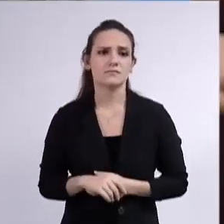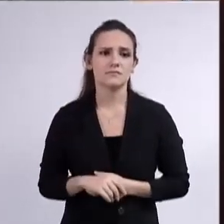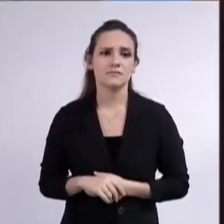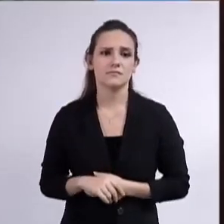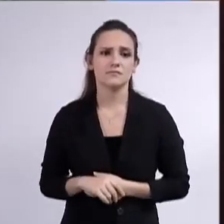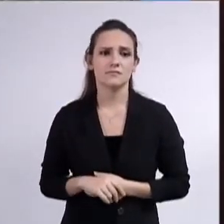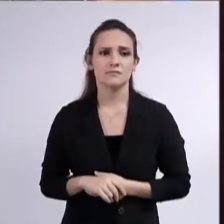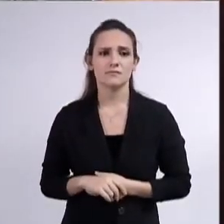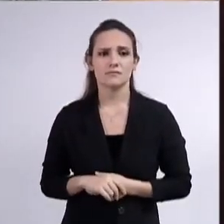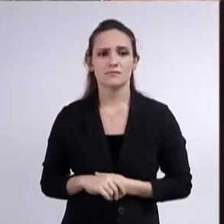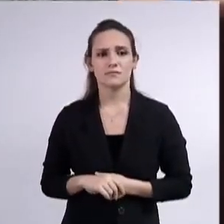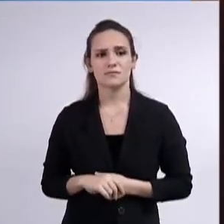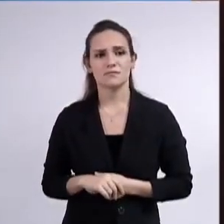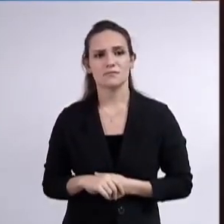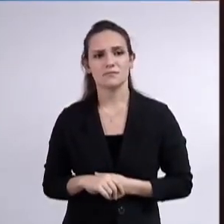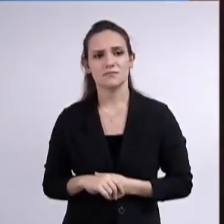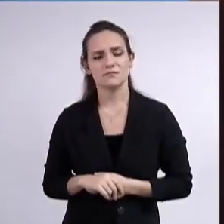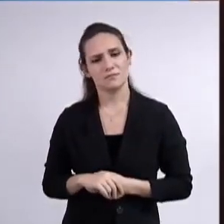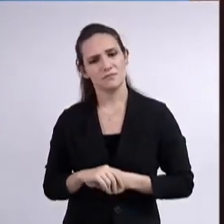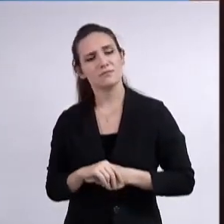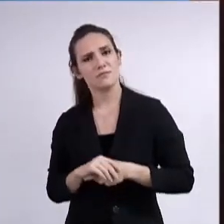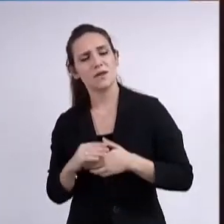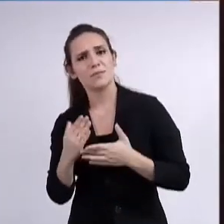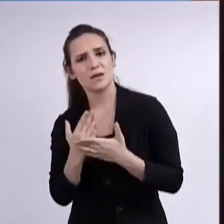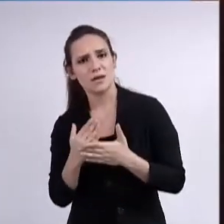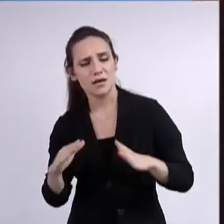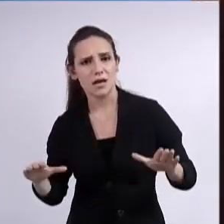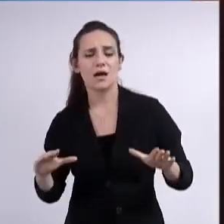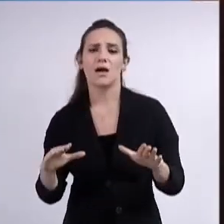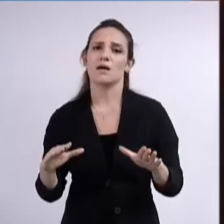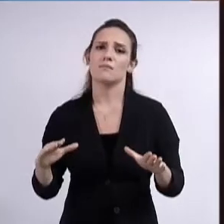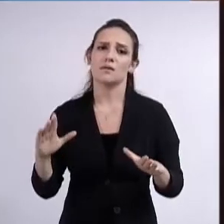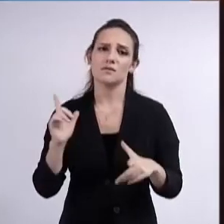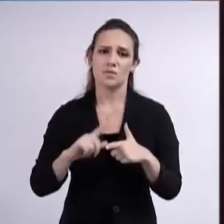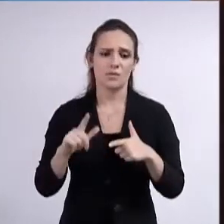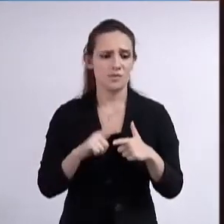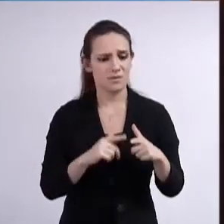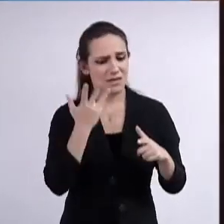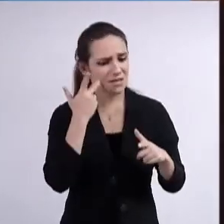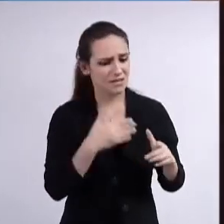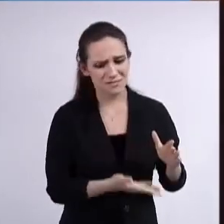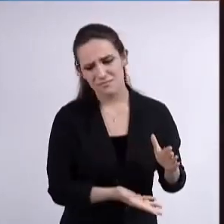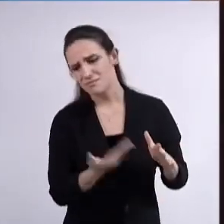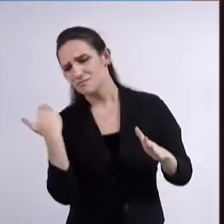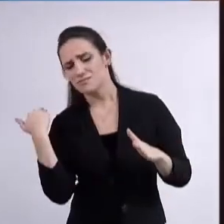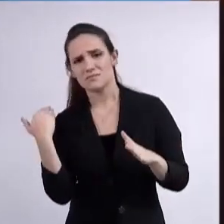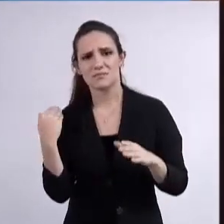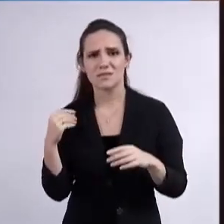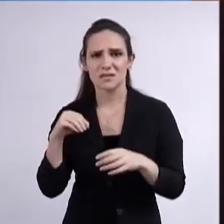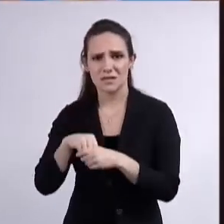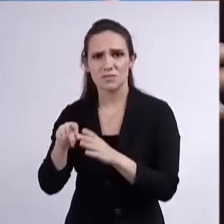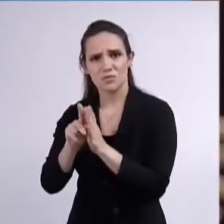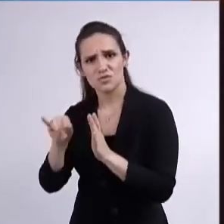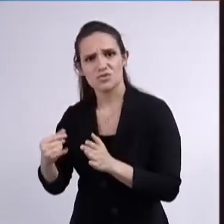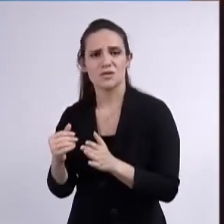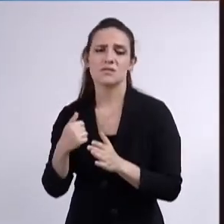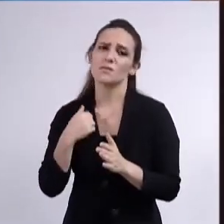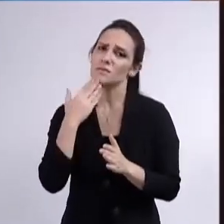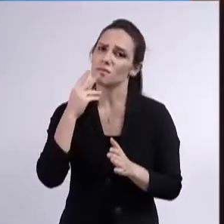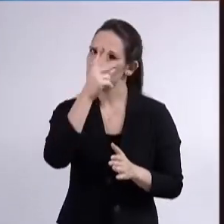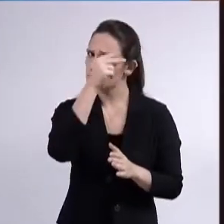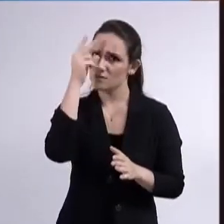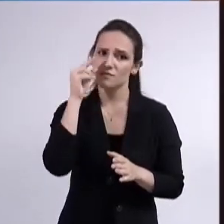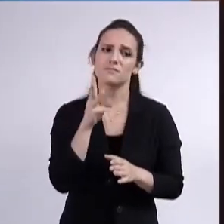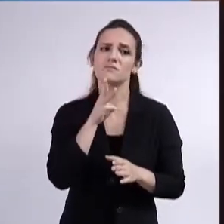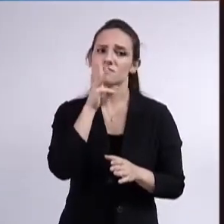para tirar das ruas. E aí eu quero aqui deixar registrado e pedir ao prefeito Marquinhos Trade, aqui da nossa